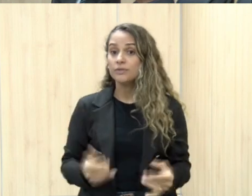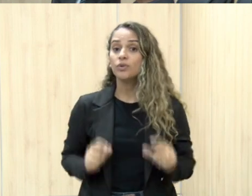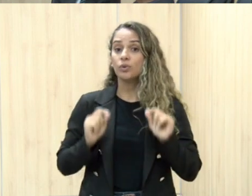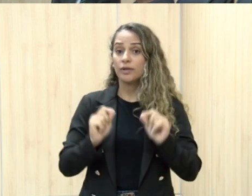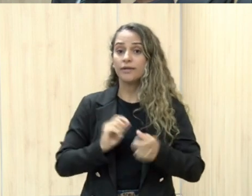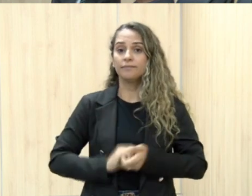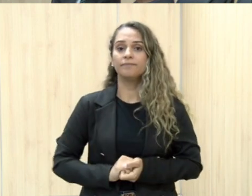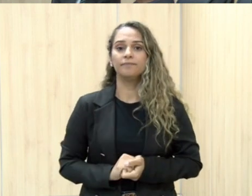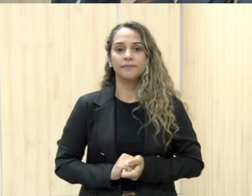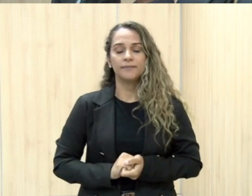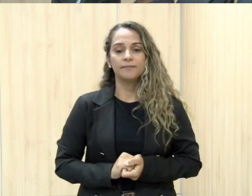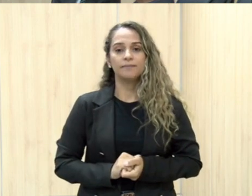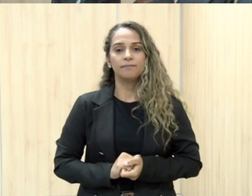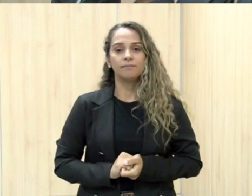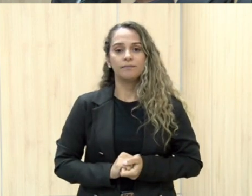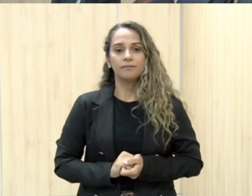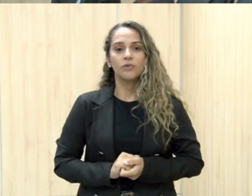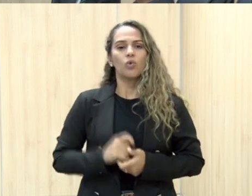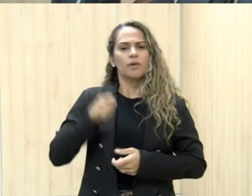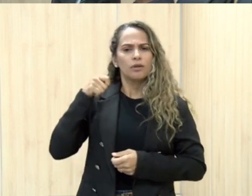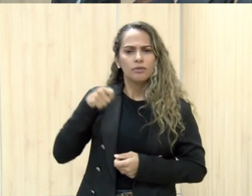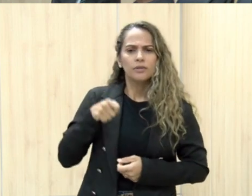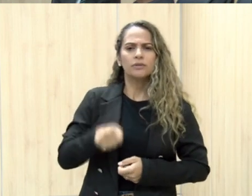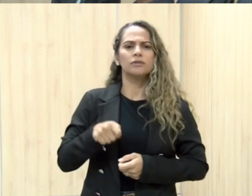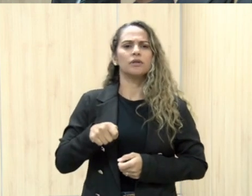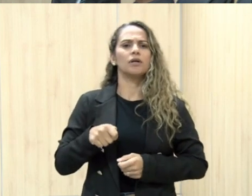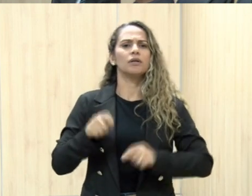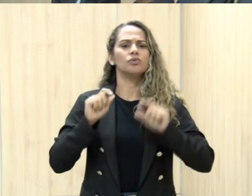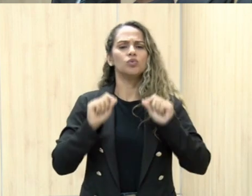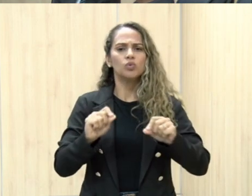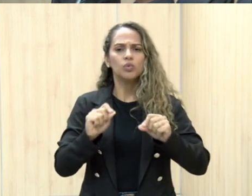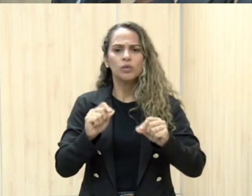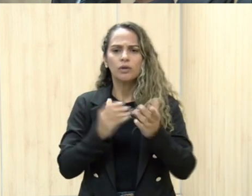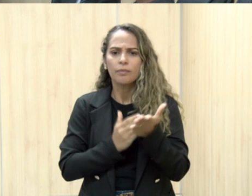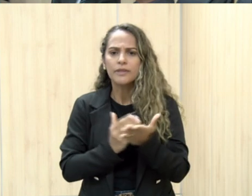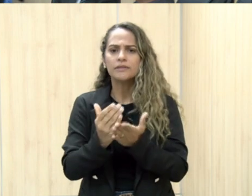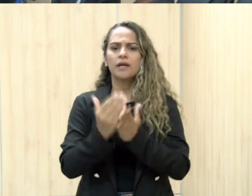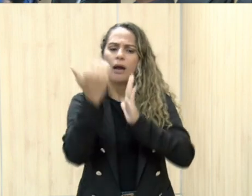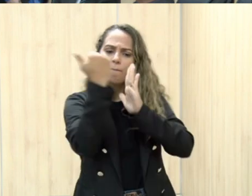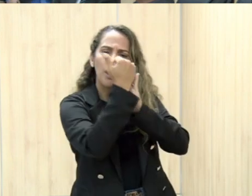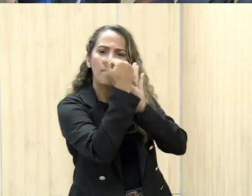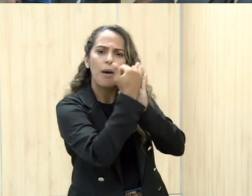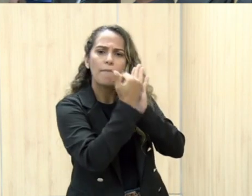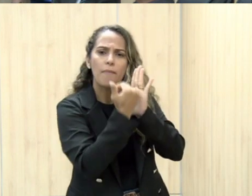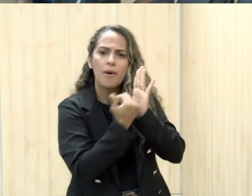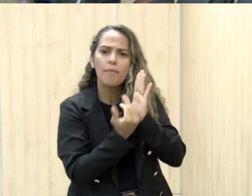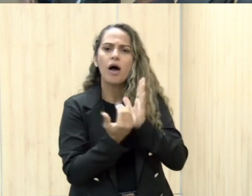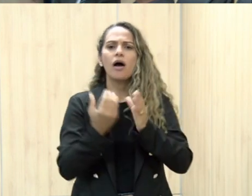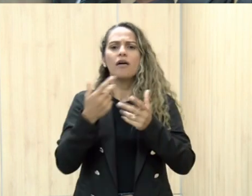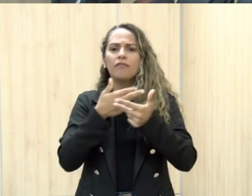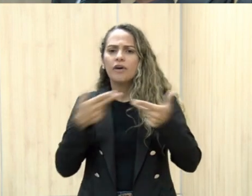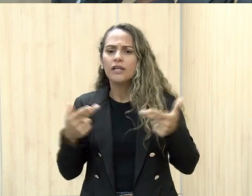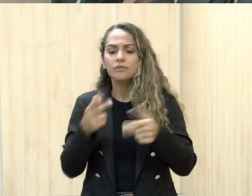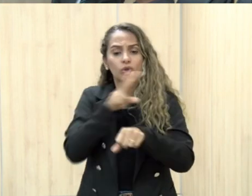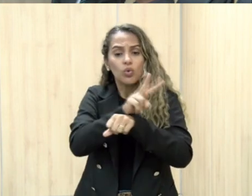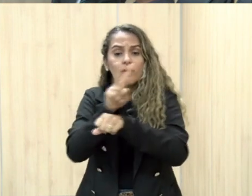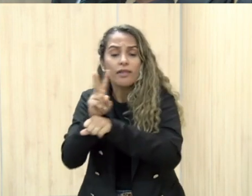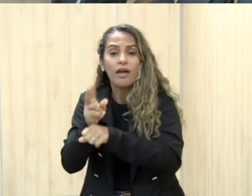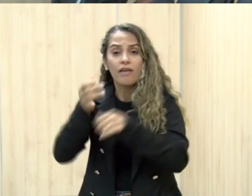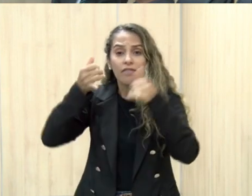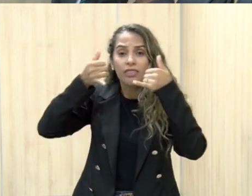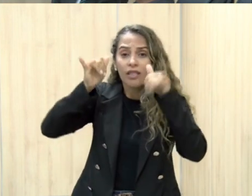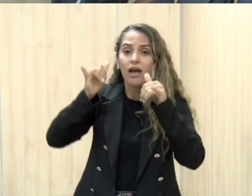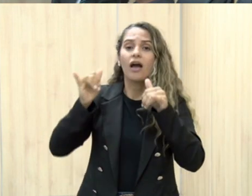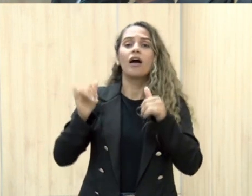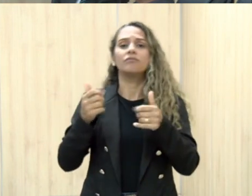seguinte sobre a obrigatoriedade da instalação de medidas de segurança nas escolas estaduais de Rondônia